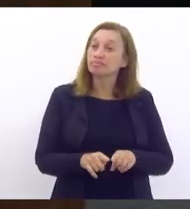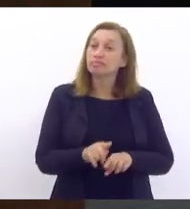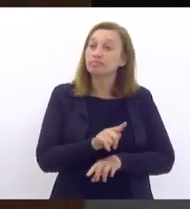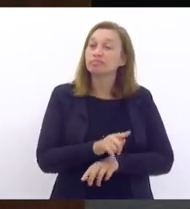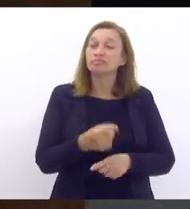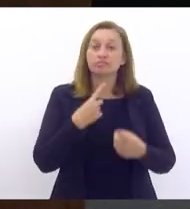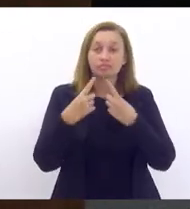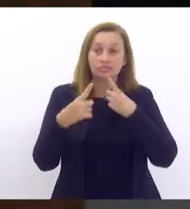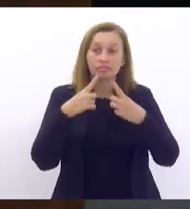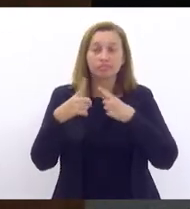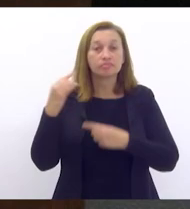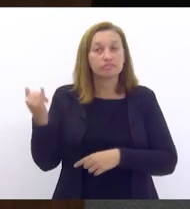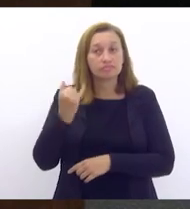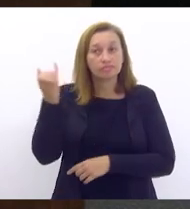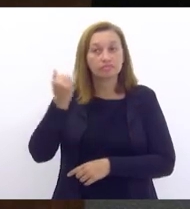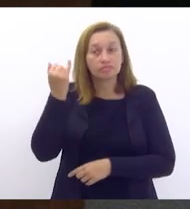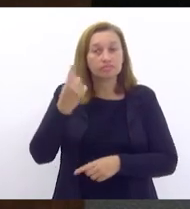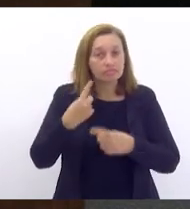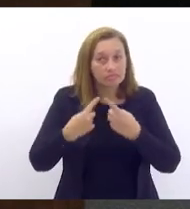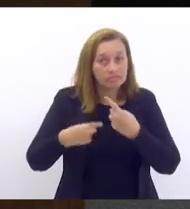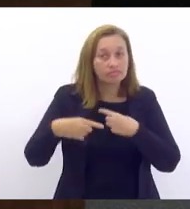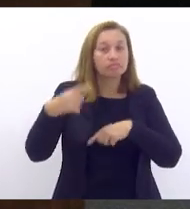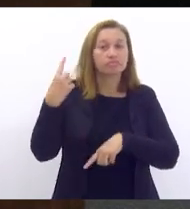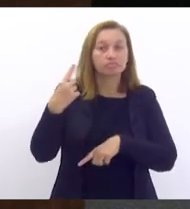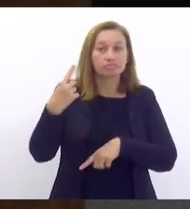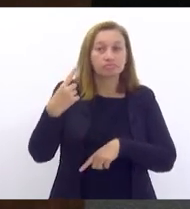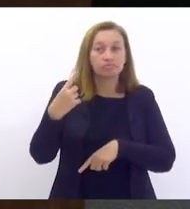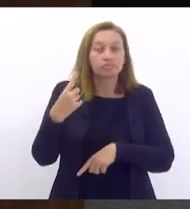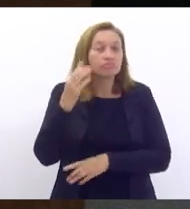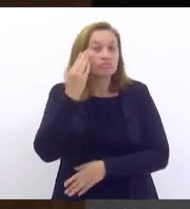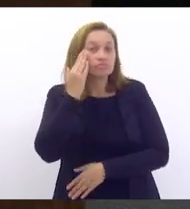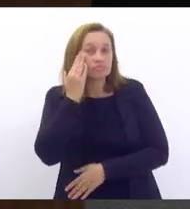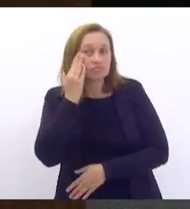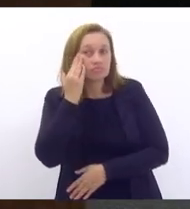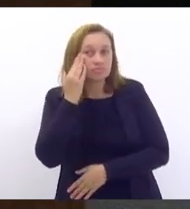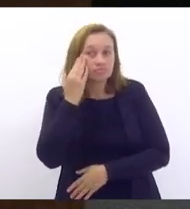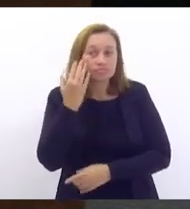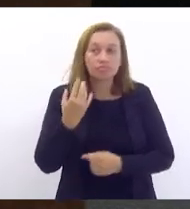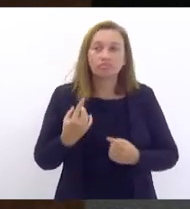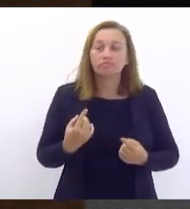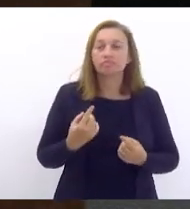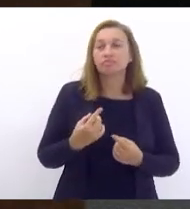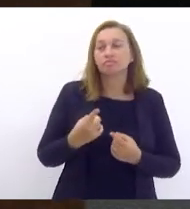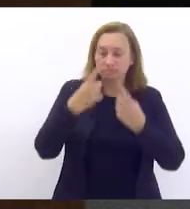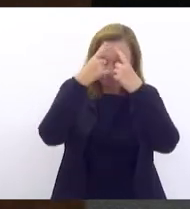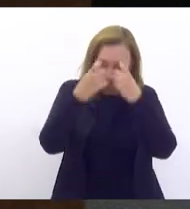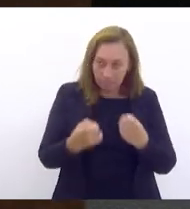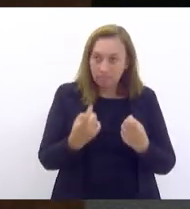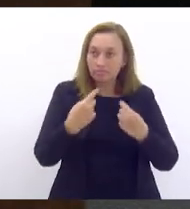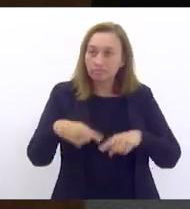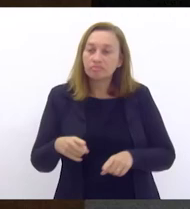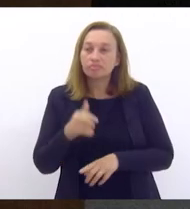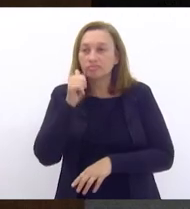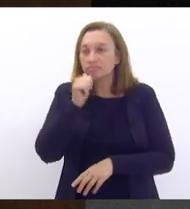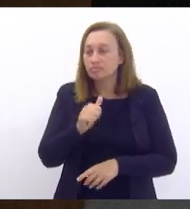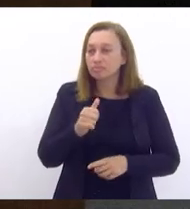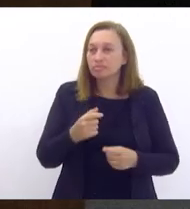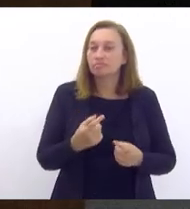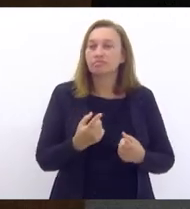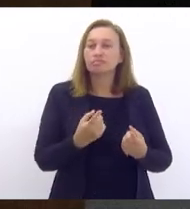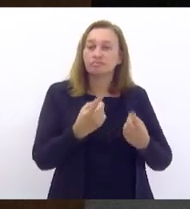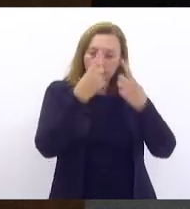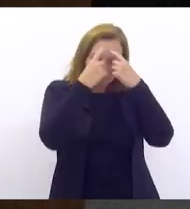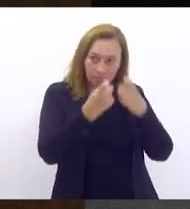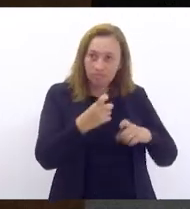debates necessários para a superação de uma lógica de violência contra a mulher, de violência sexual, enfim,